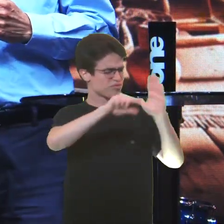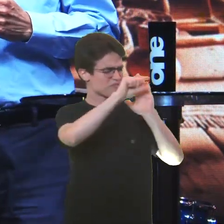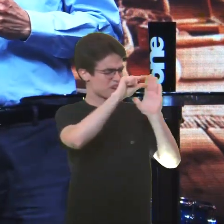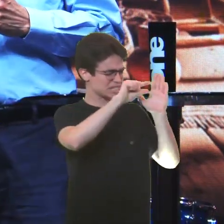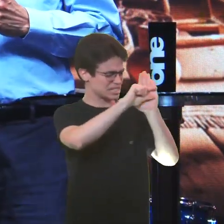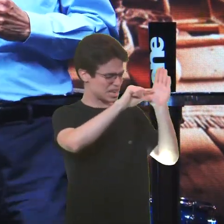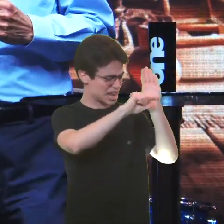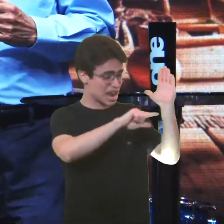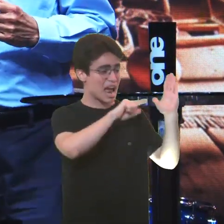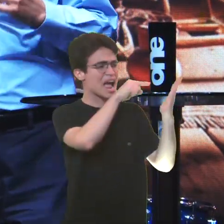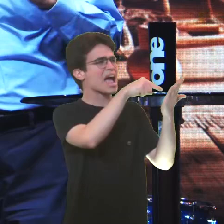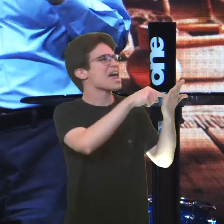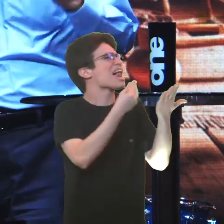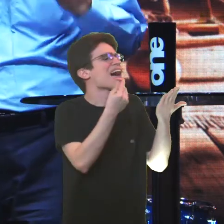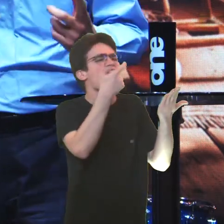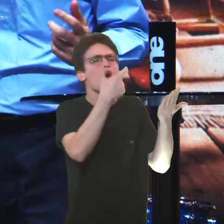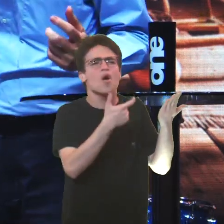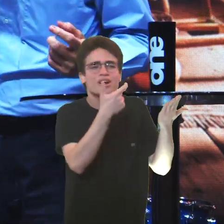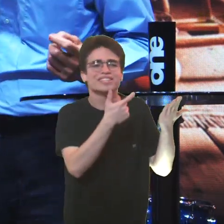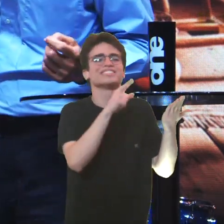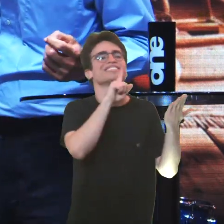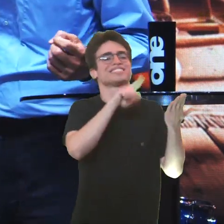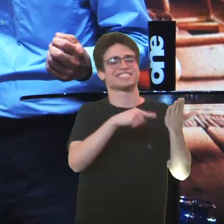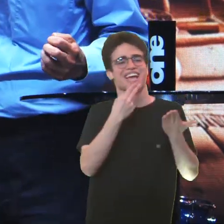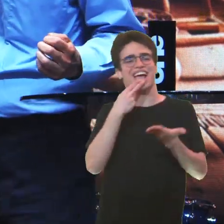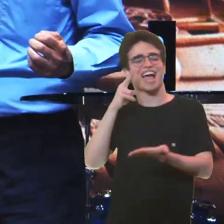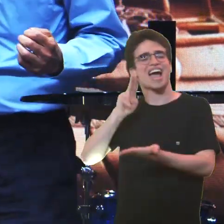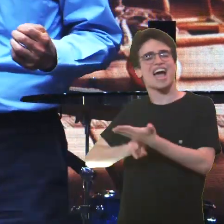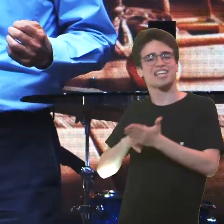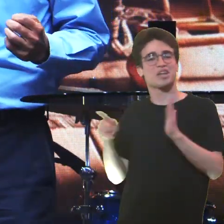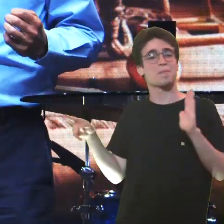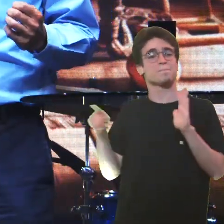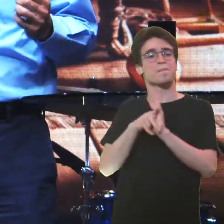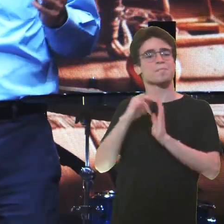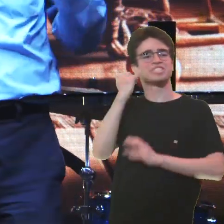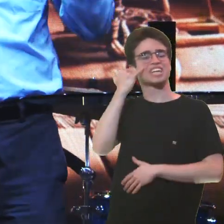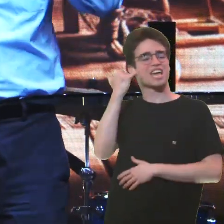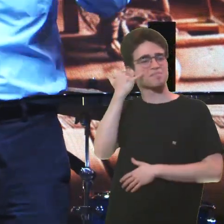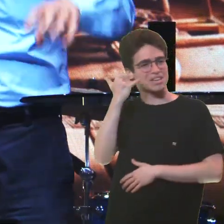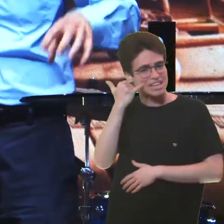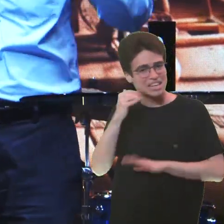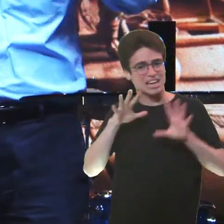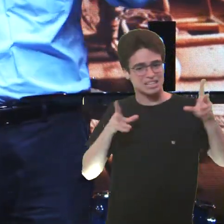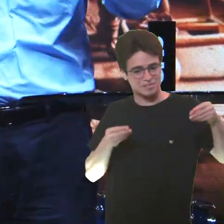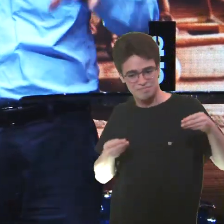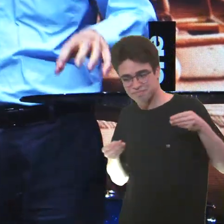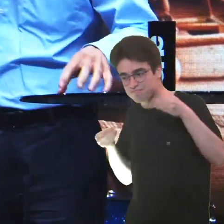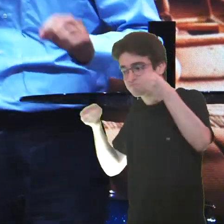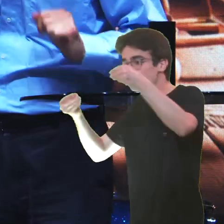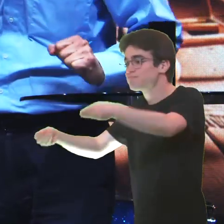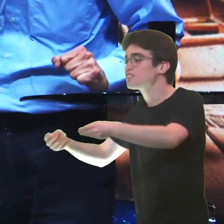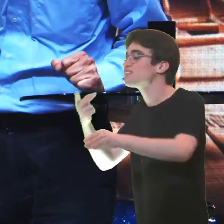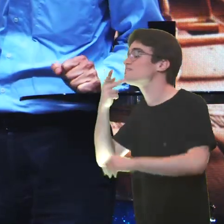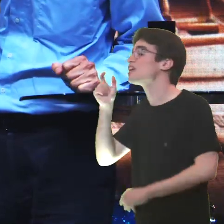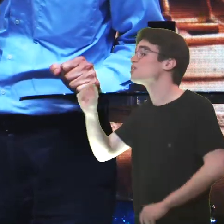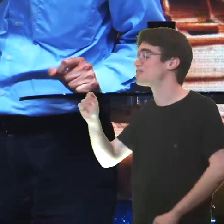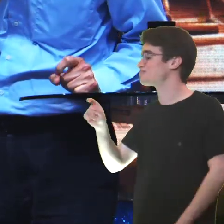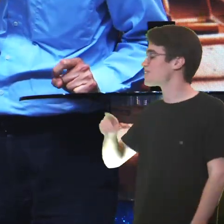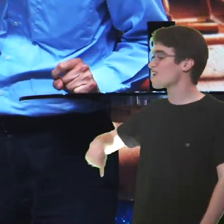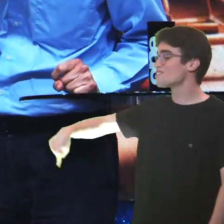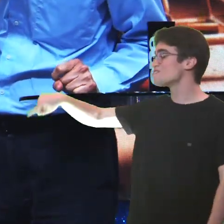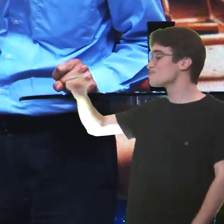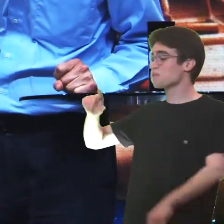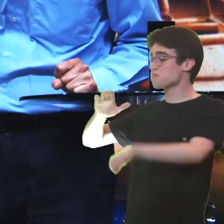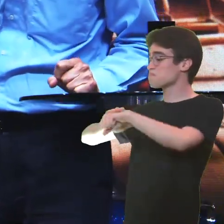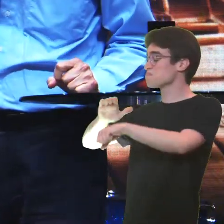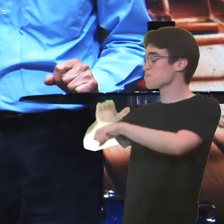fazem parte dessa carta. Y lo que Jeremías les dice E o que Jeremias lhes diz es que ahí en Babilonia tienen que construir sus é casas, que lá